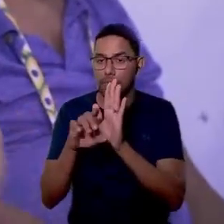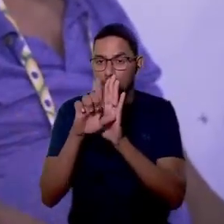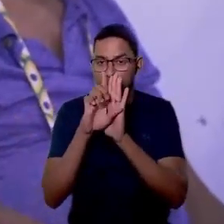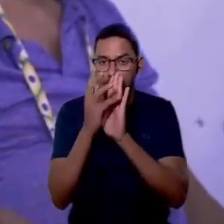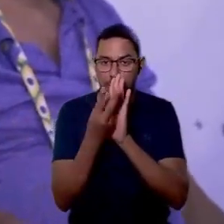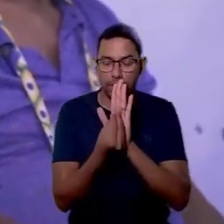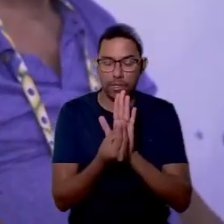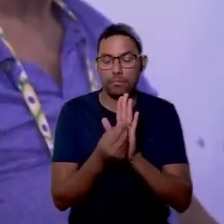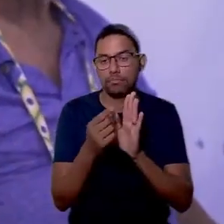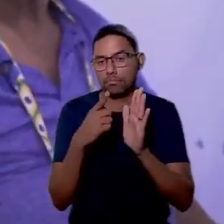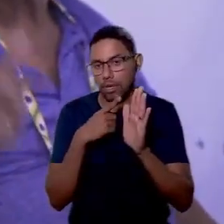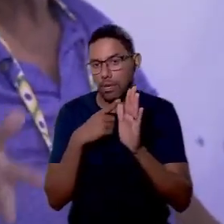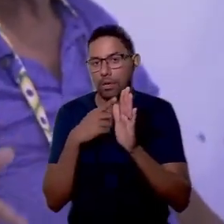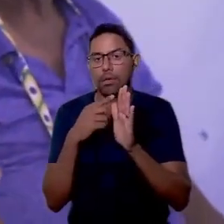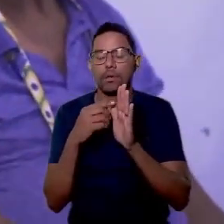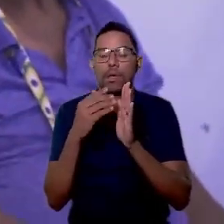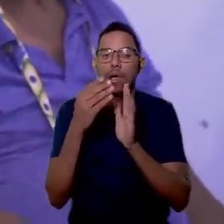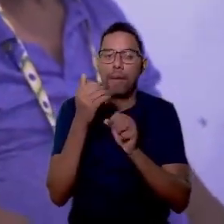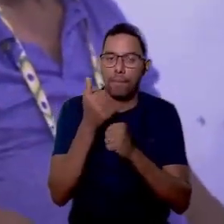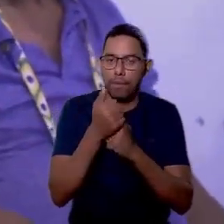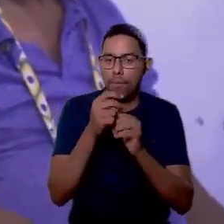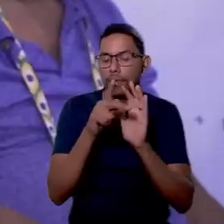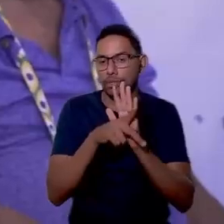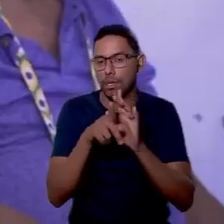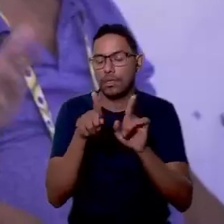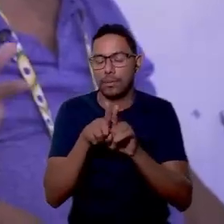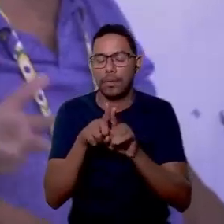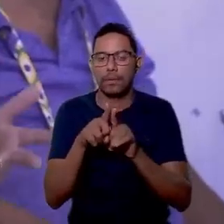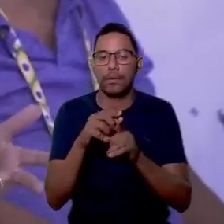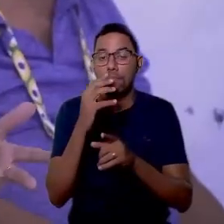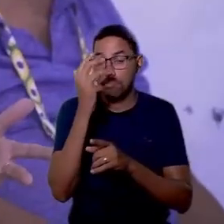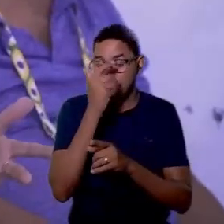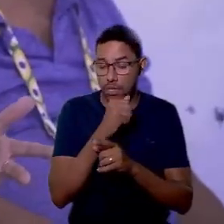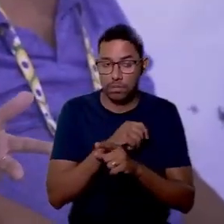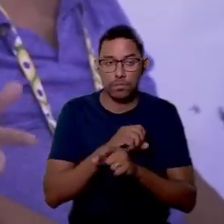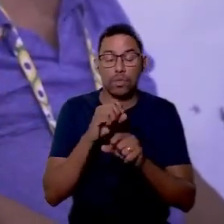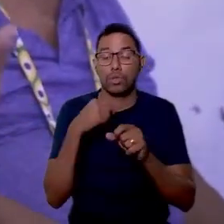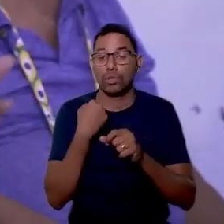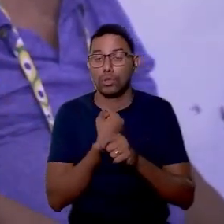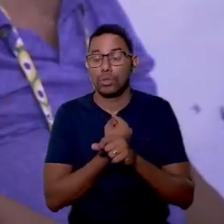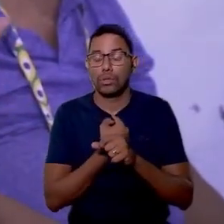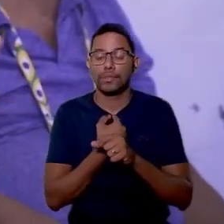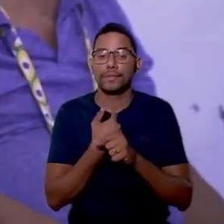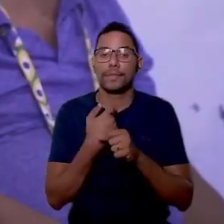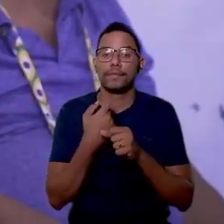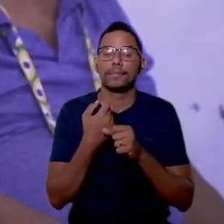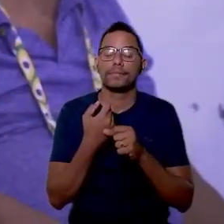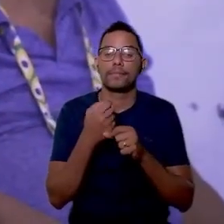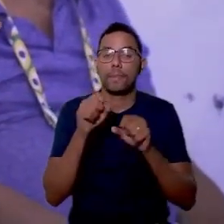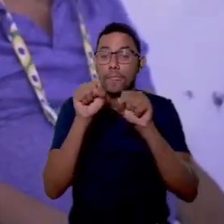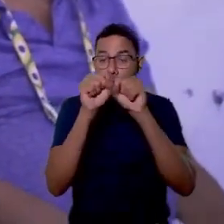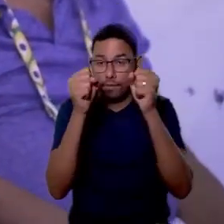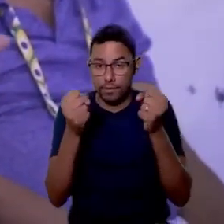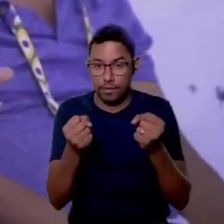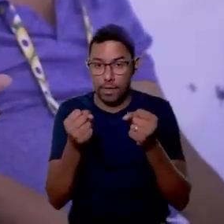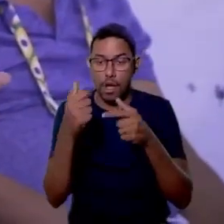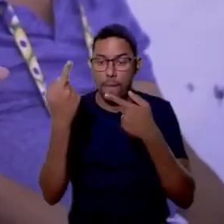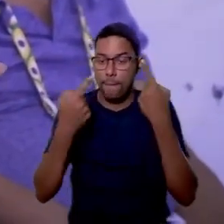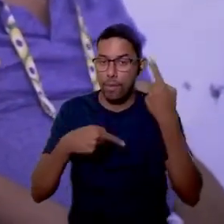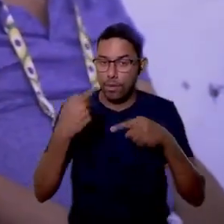fazem projetos muito bonitos, e a gente vive defendendo que aquilo é uma